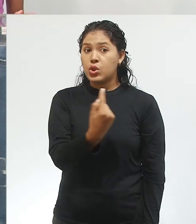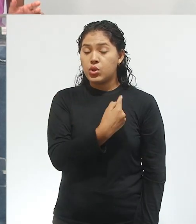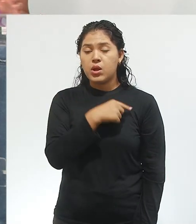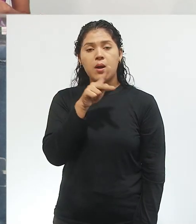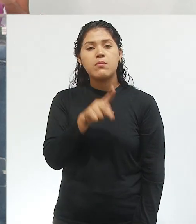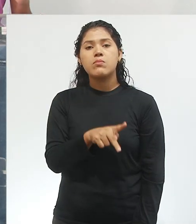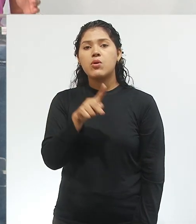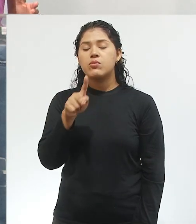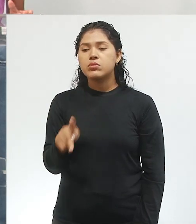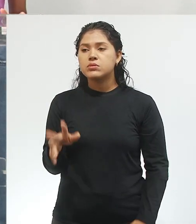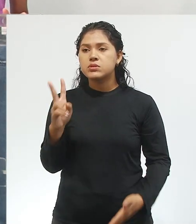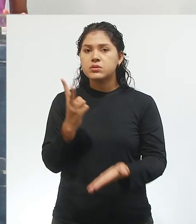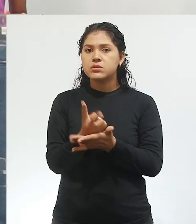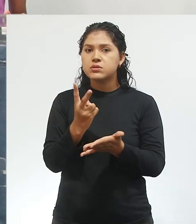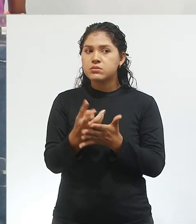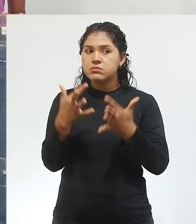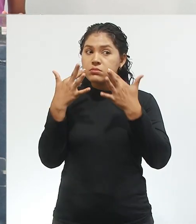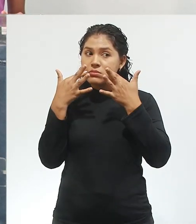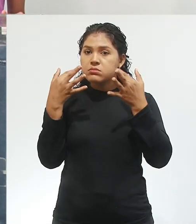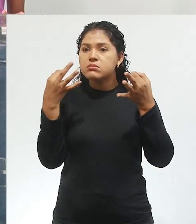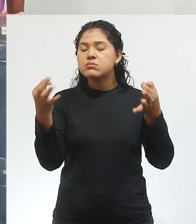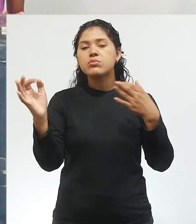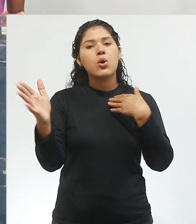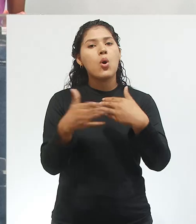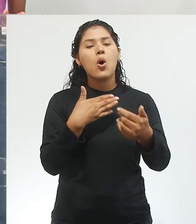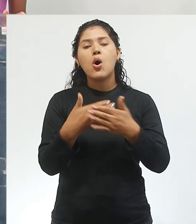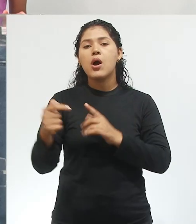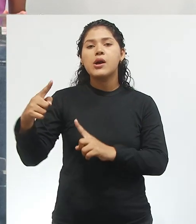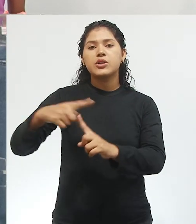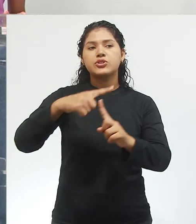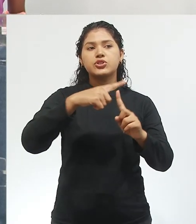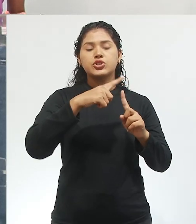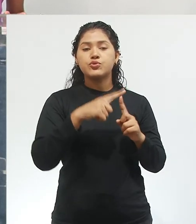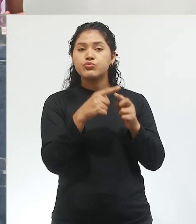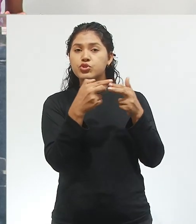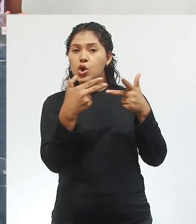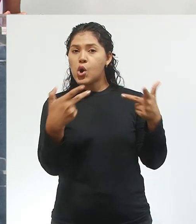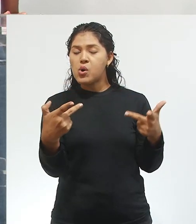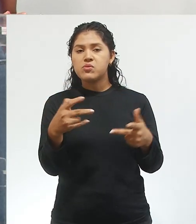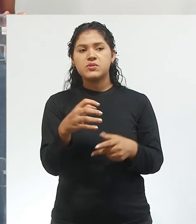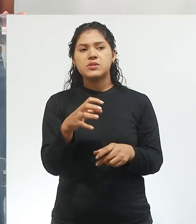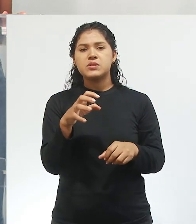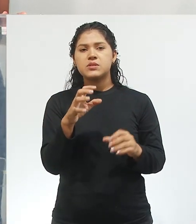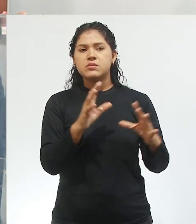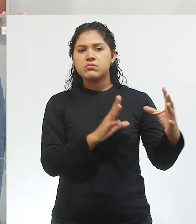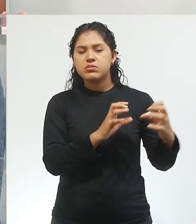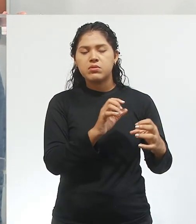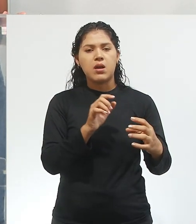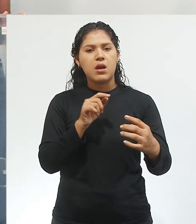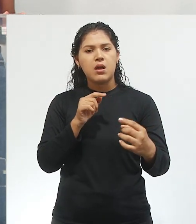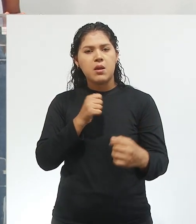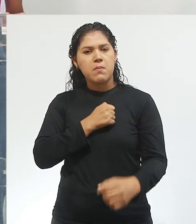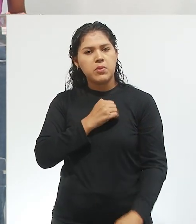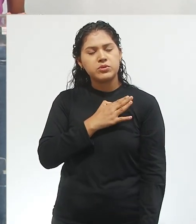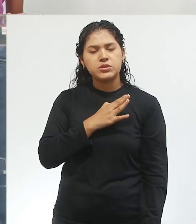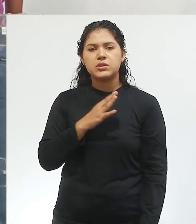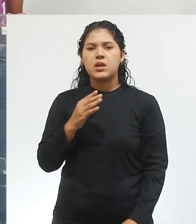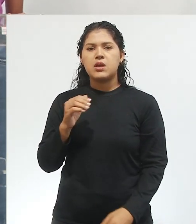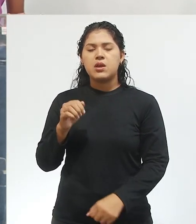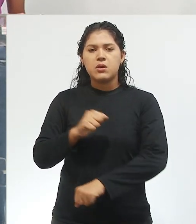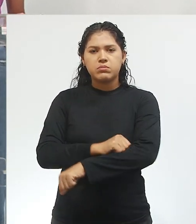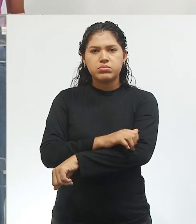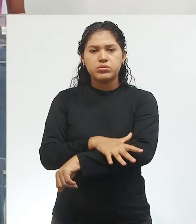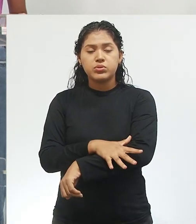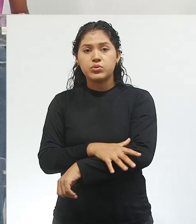educadores é estarmos atentos a qualquer tipo de manifestação de discriminação no ambiente escolar. Seja ela de